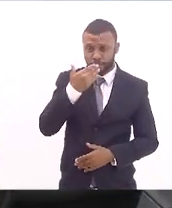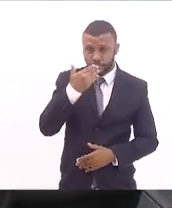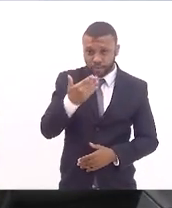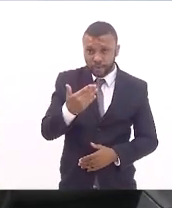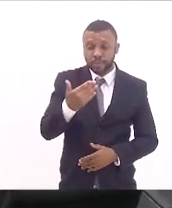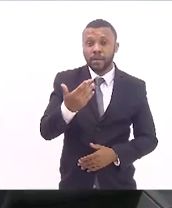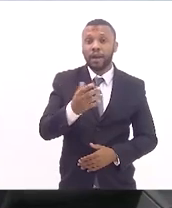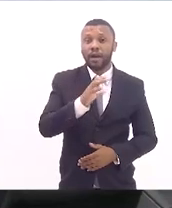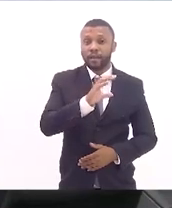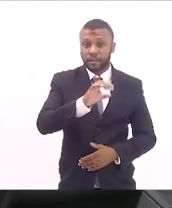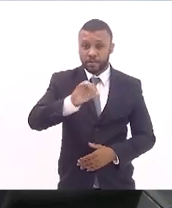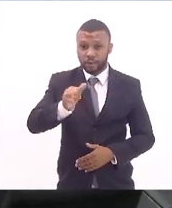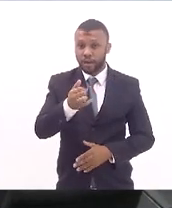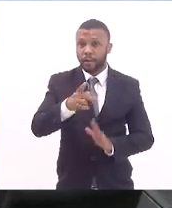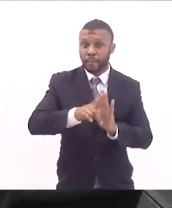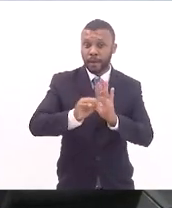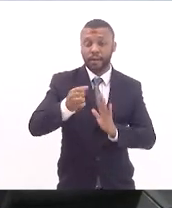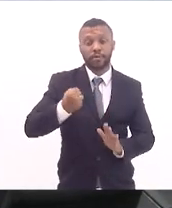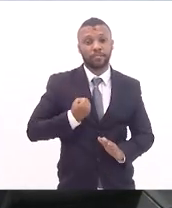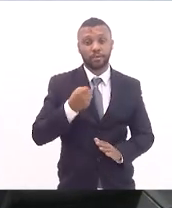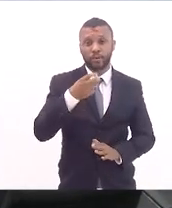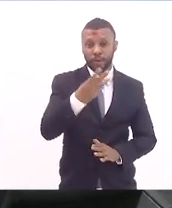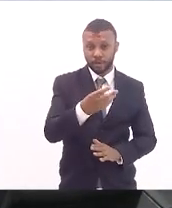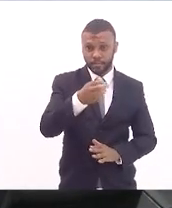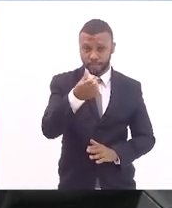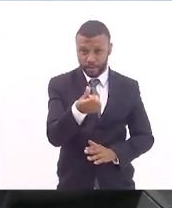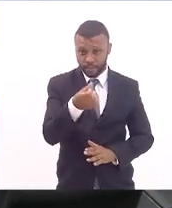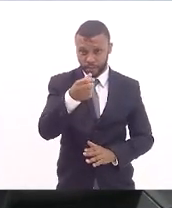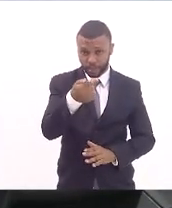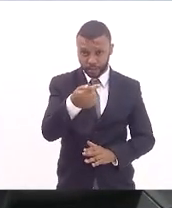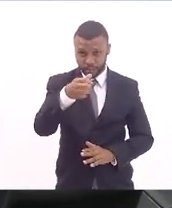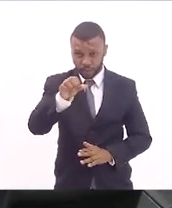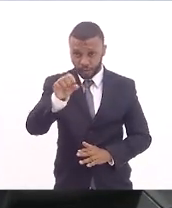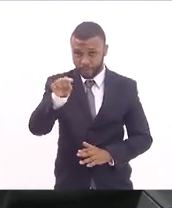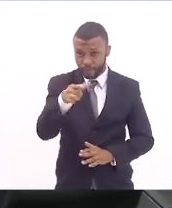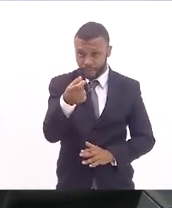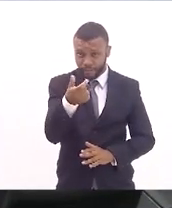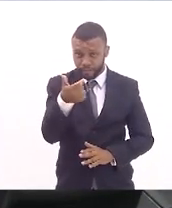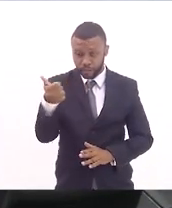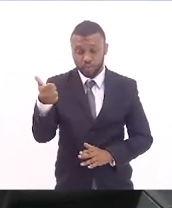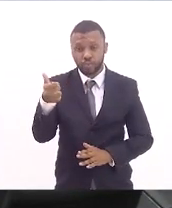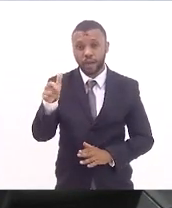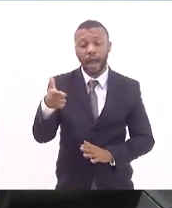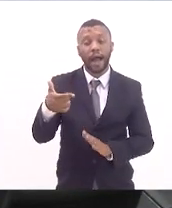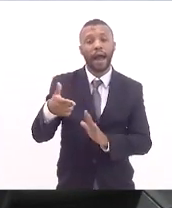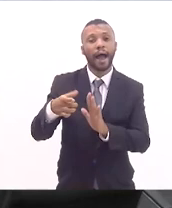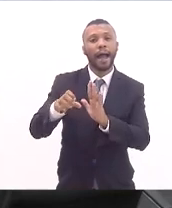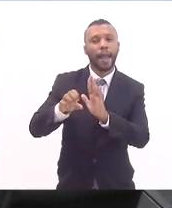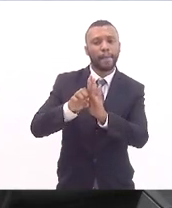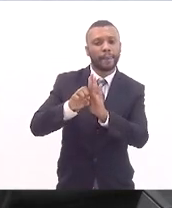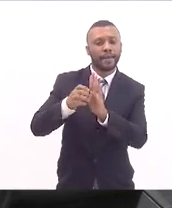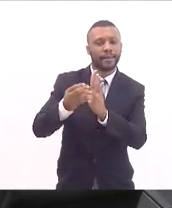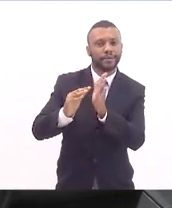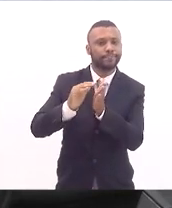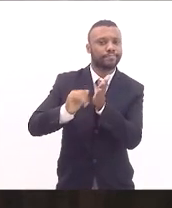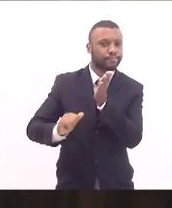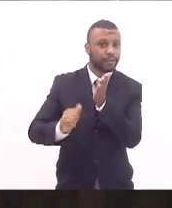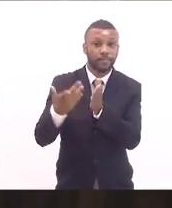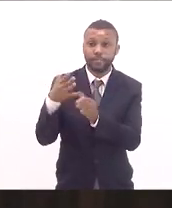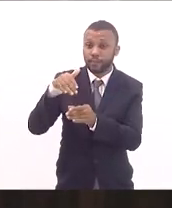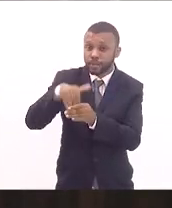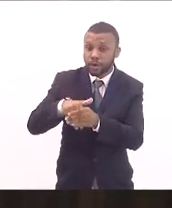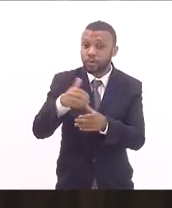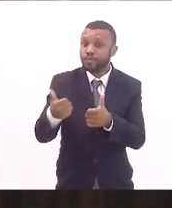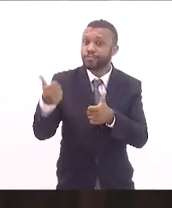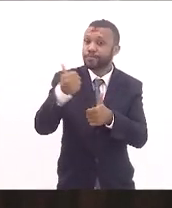à ccj do pl 46 7921 prejudicada a emenda em votação do substitutivo da